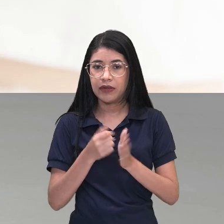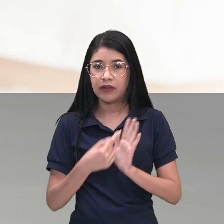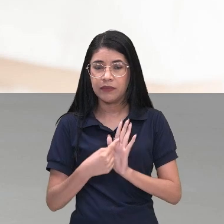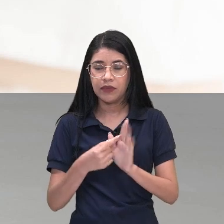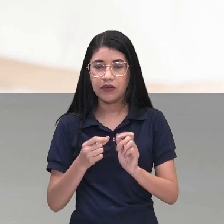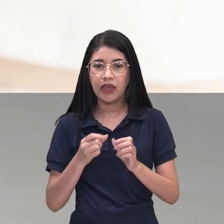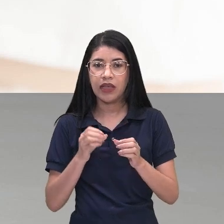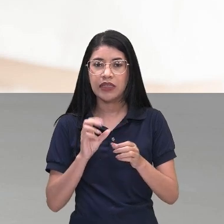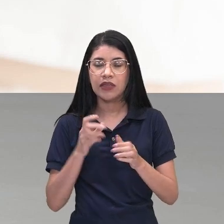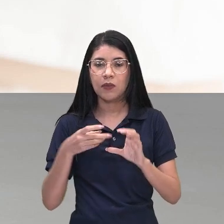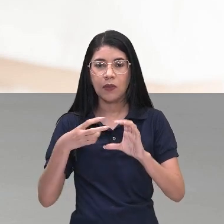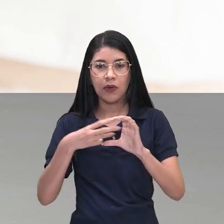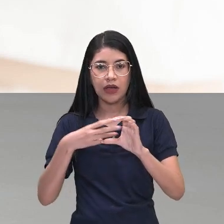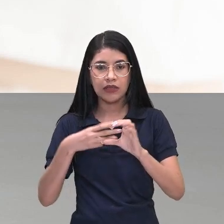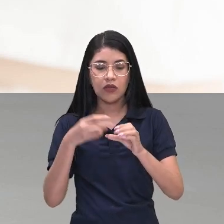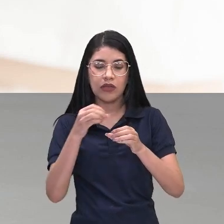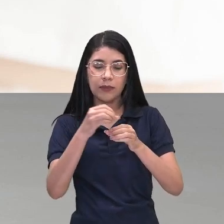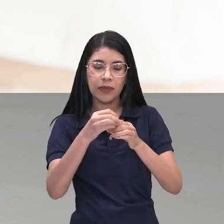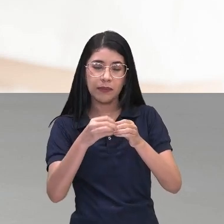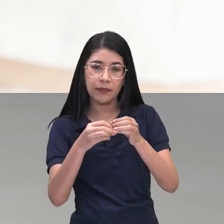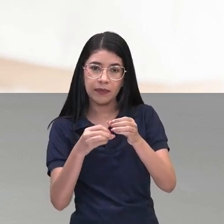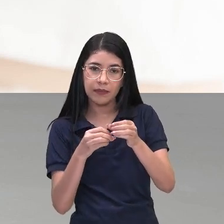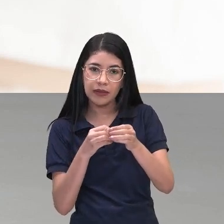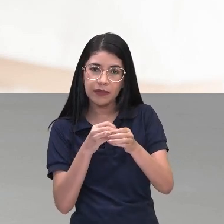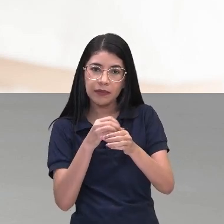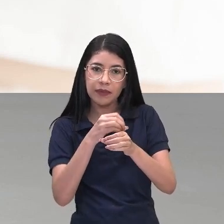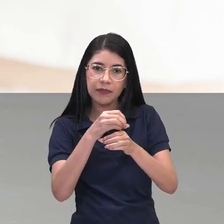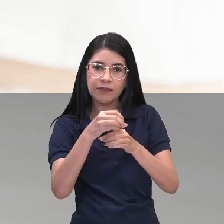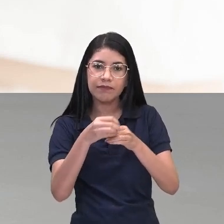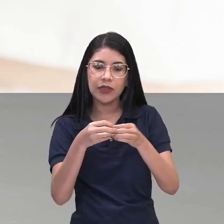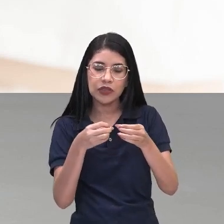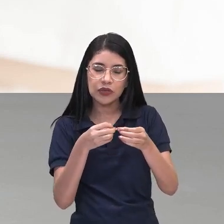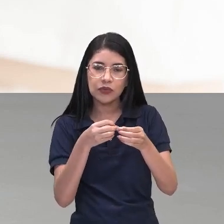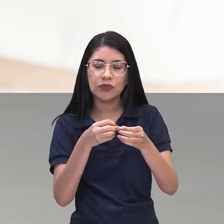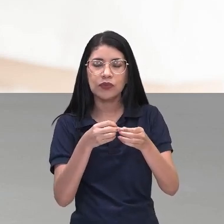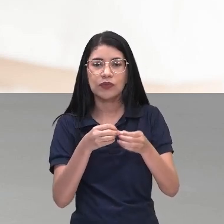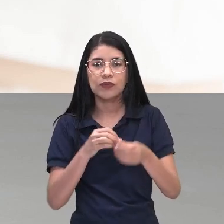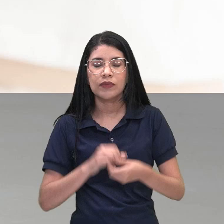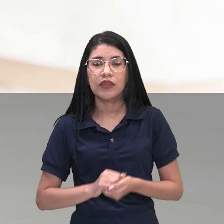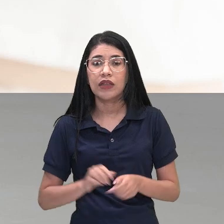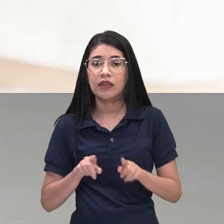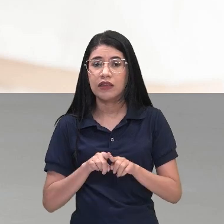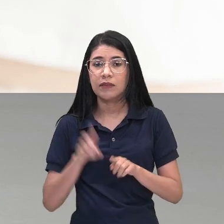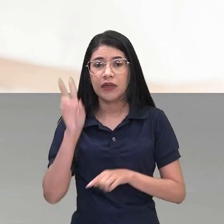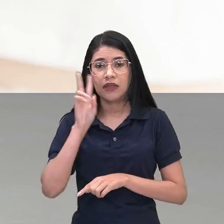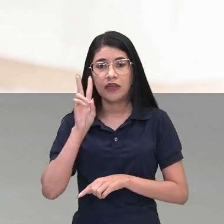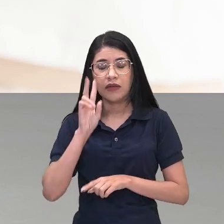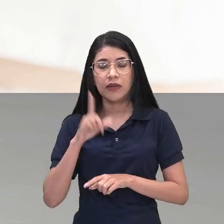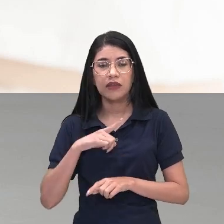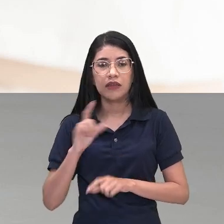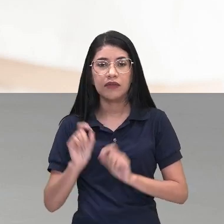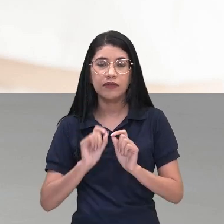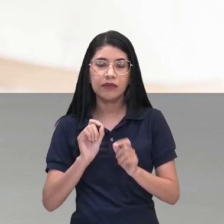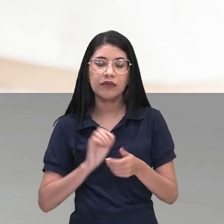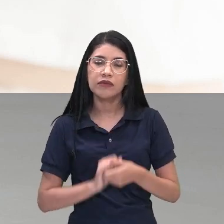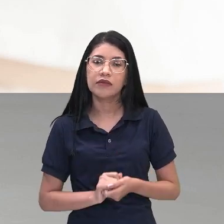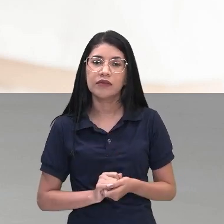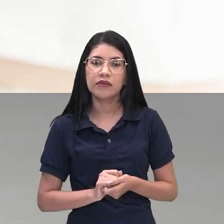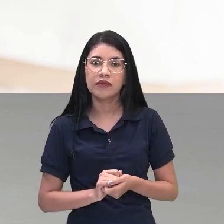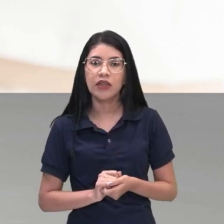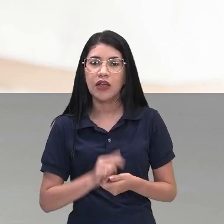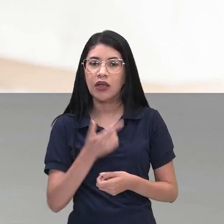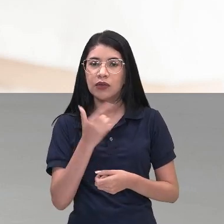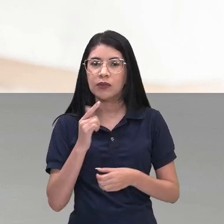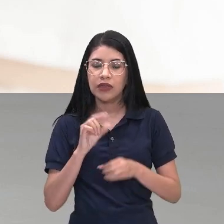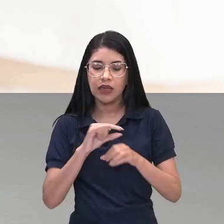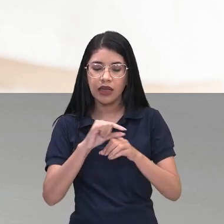células justapostas, elas estão bem próximas ali umas das outras. E lembra que nós falamos que tem, né, pouca